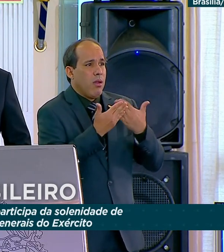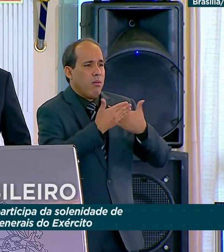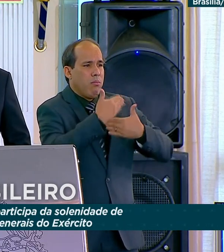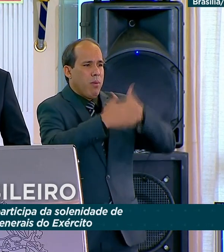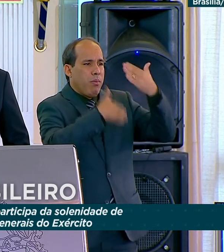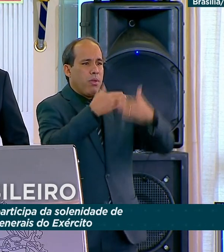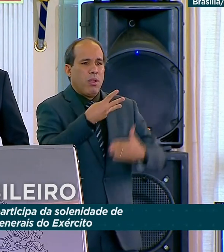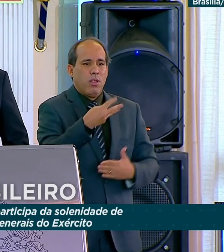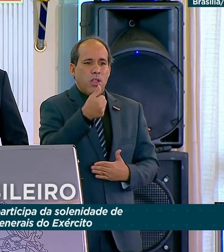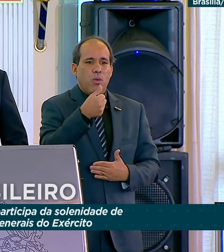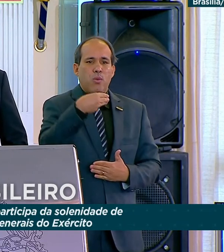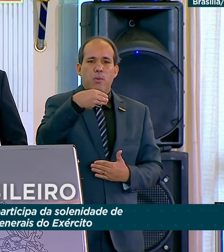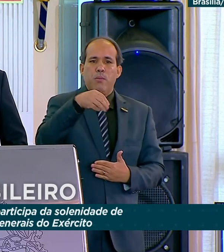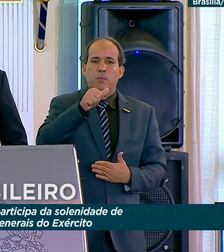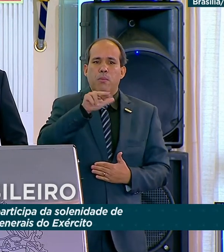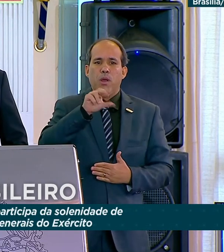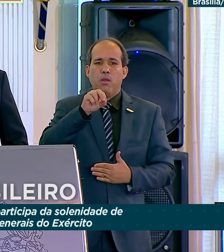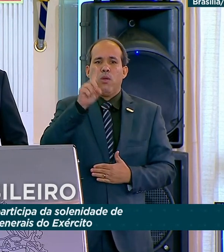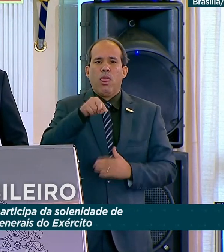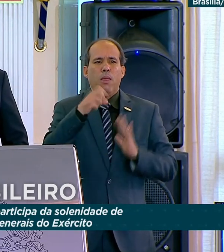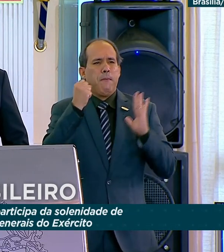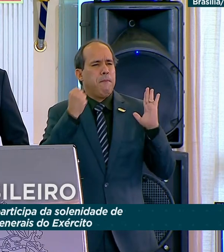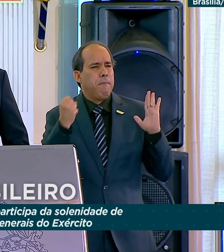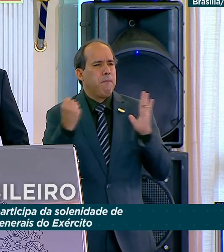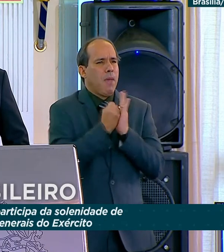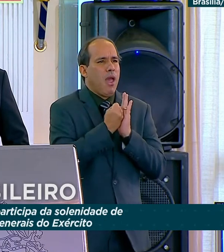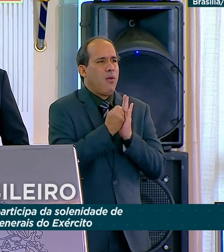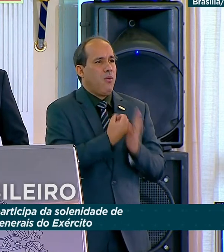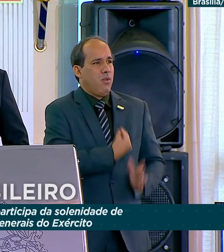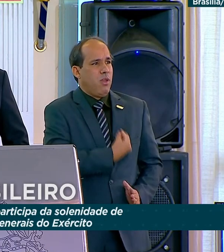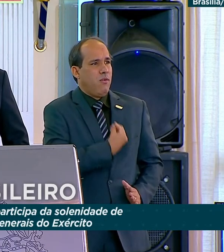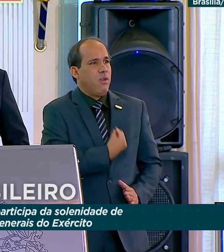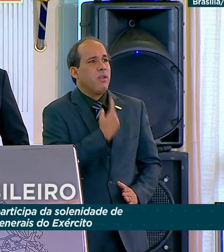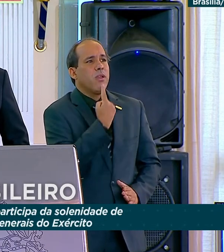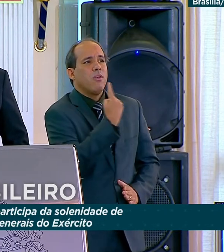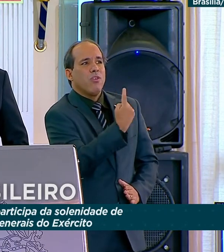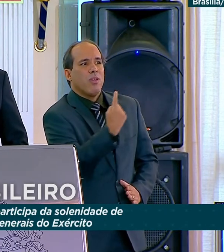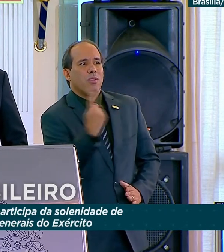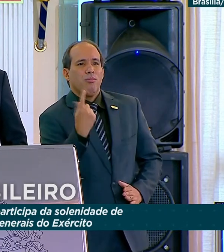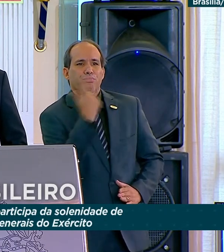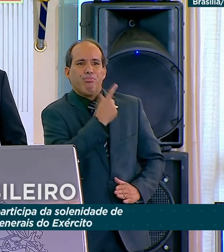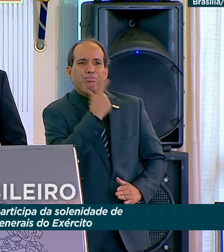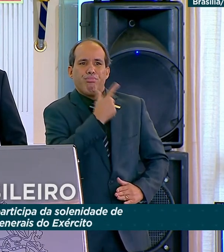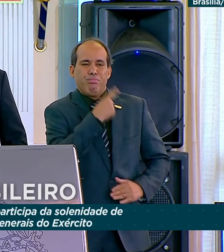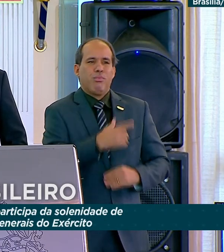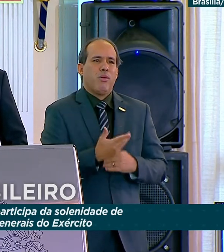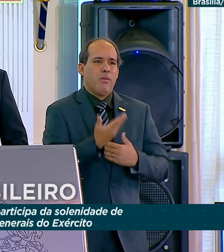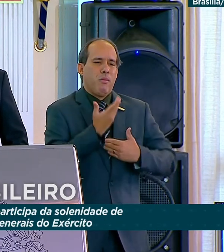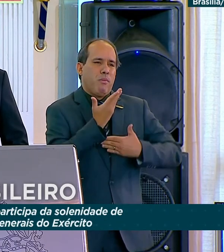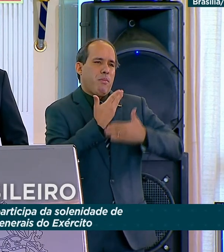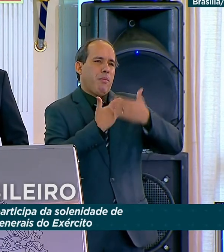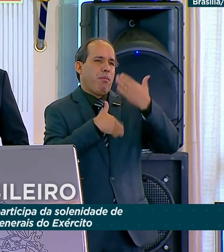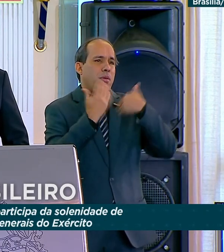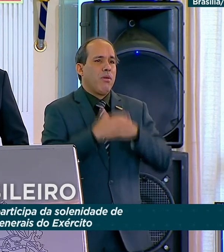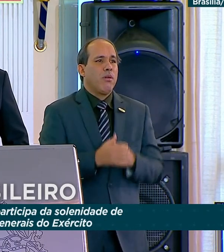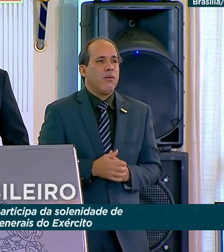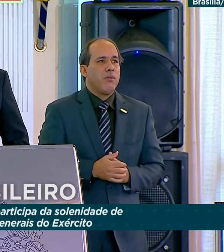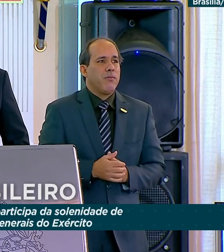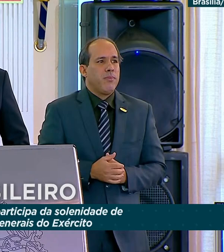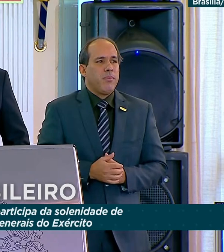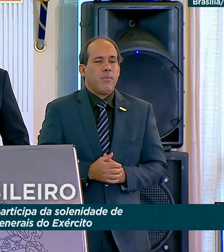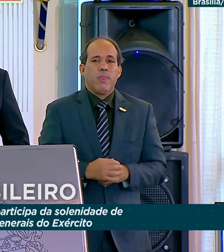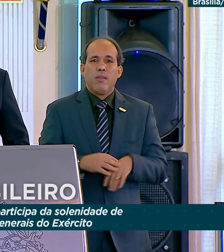31 de Março é um Marco na vida de cada um dos Senhores o que